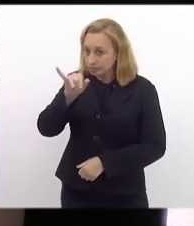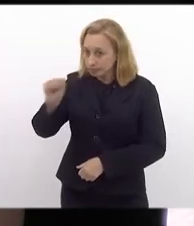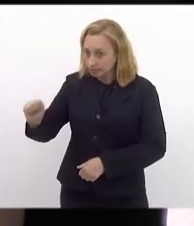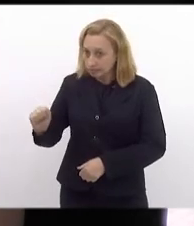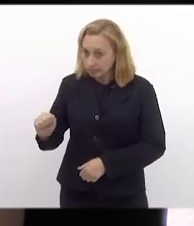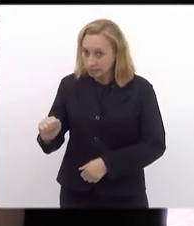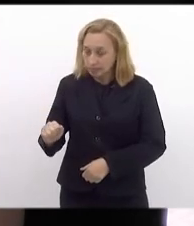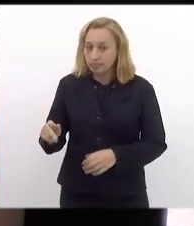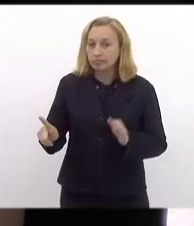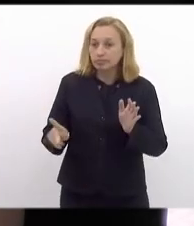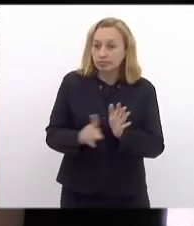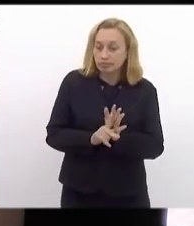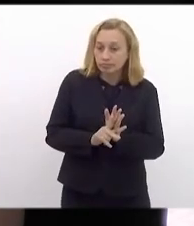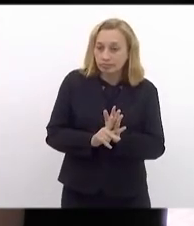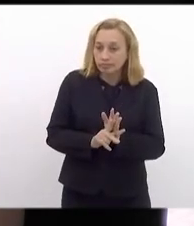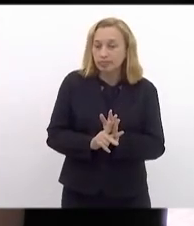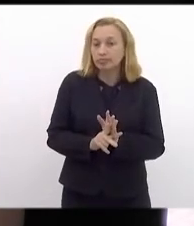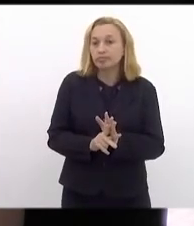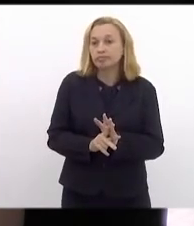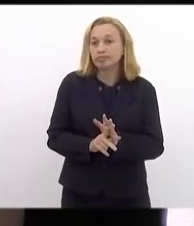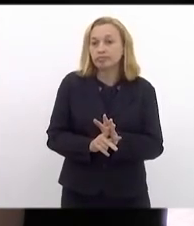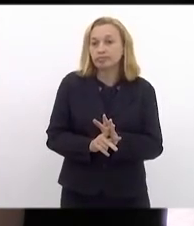do projeto